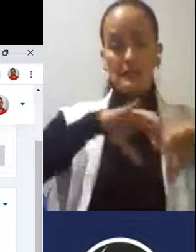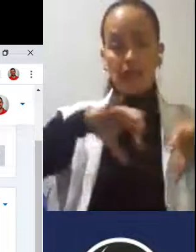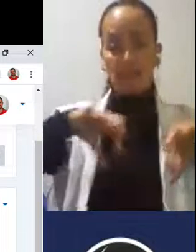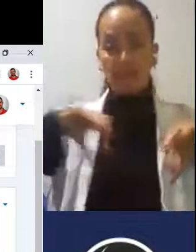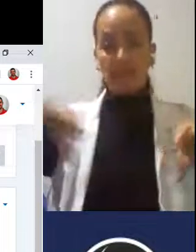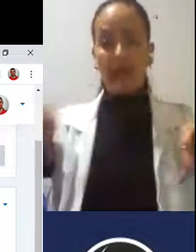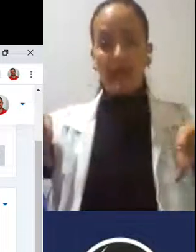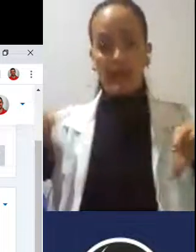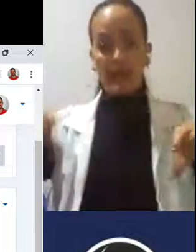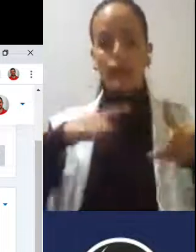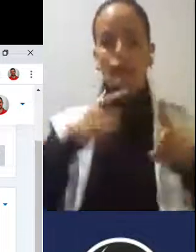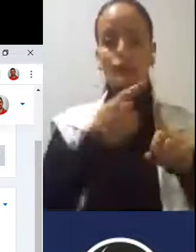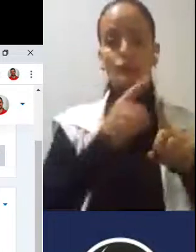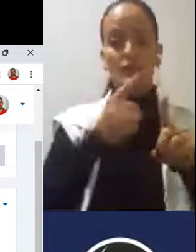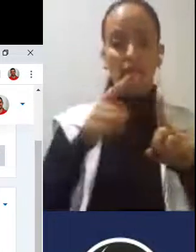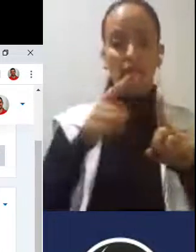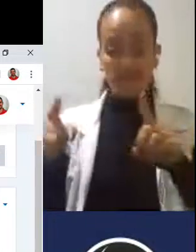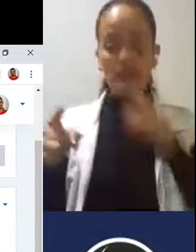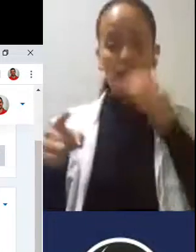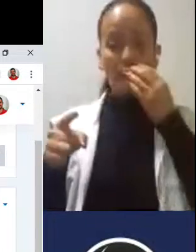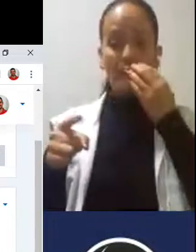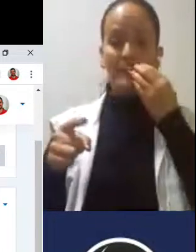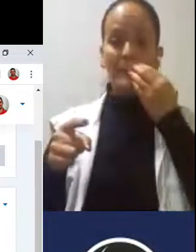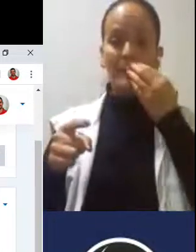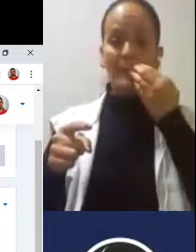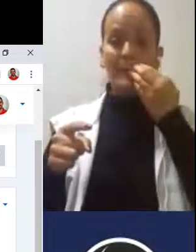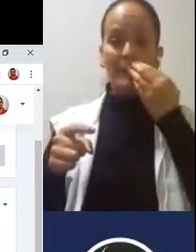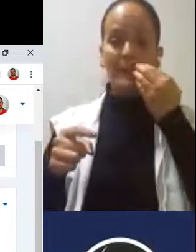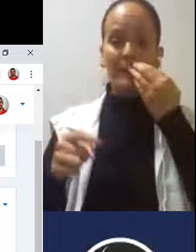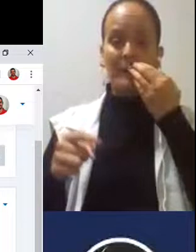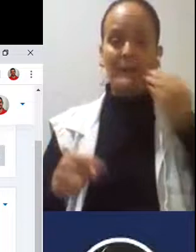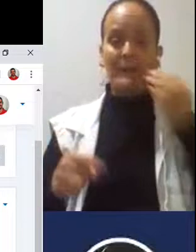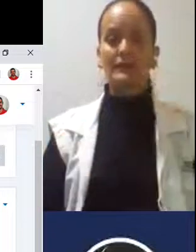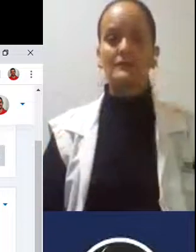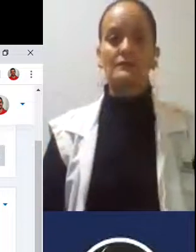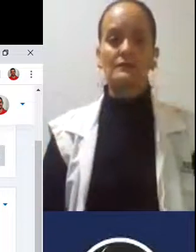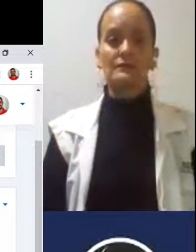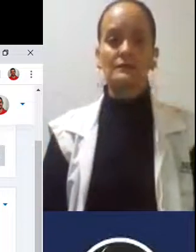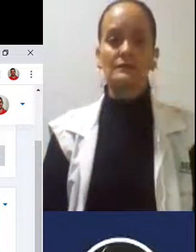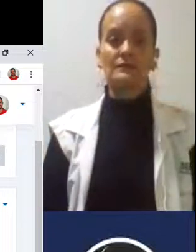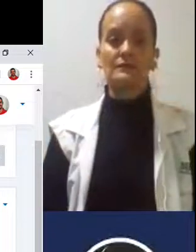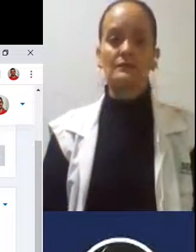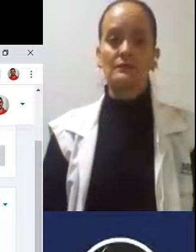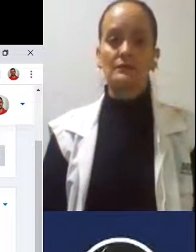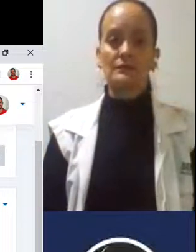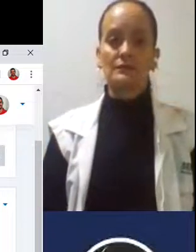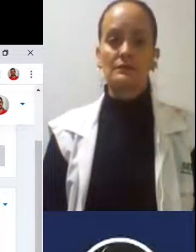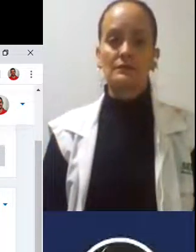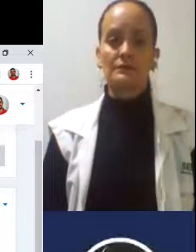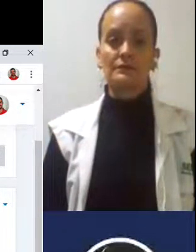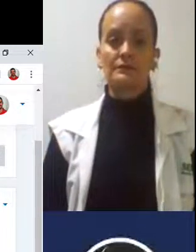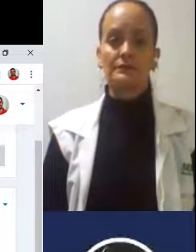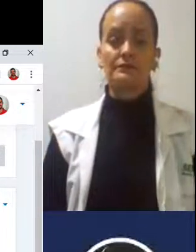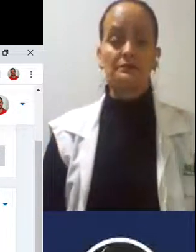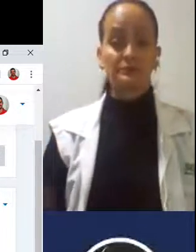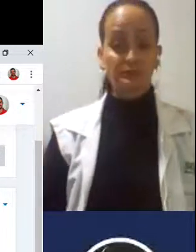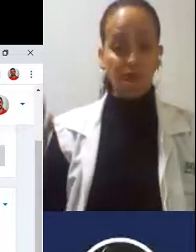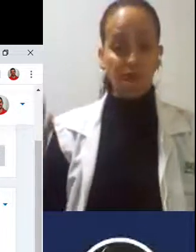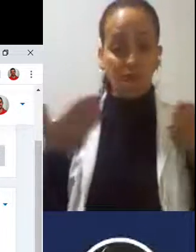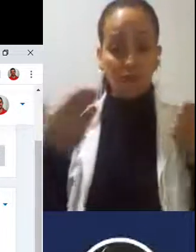desafios, certo? Então, aqui, por exemplo, ó, o que a gente está vendo hoje? A gente está vendo a parte do